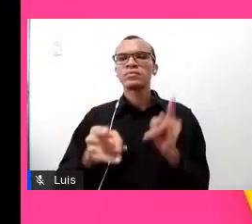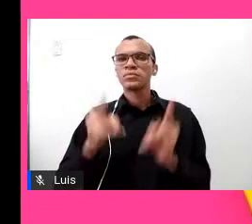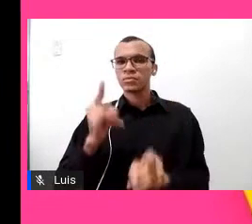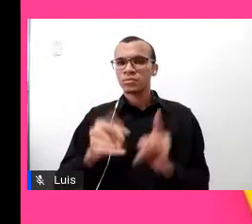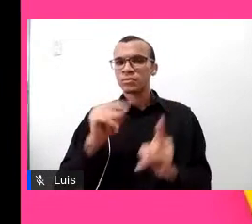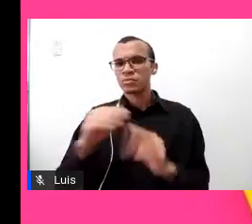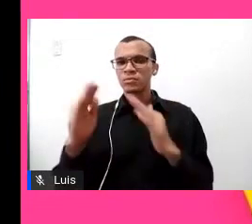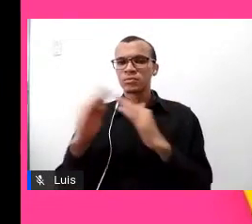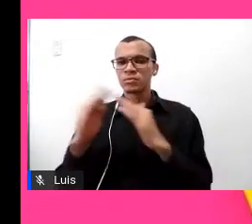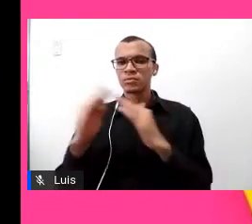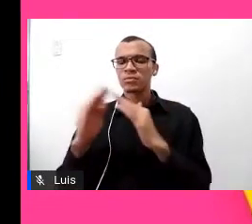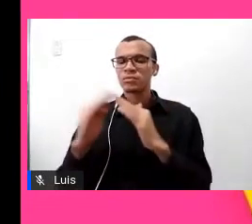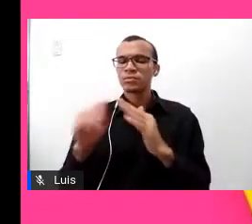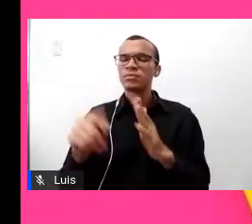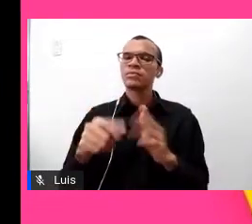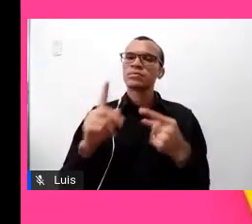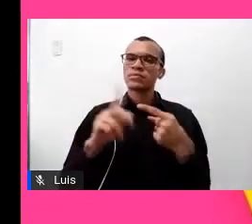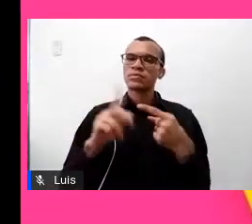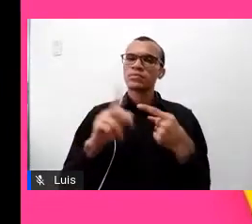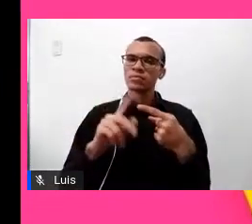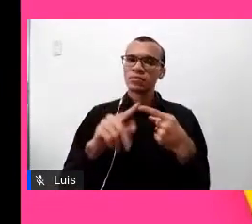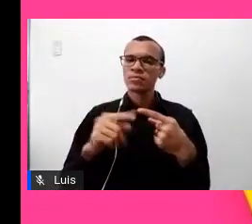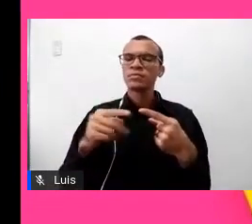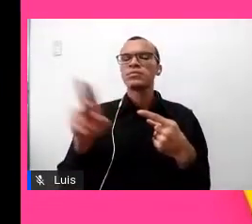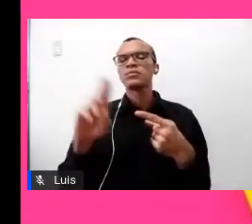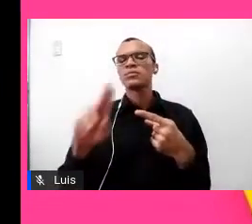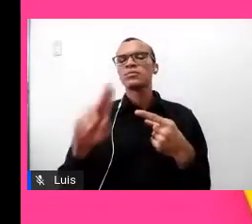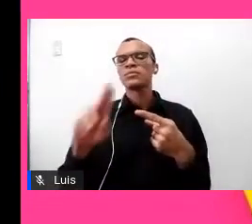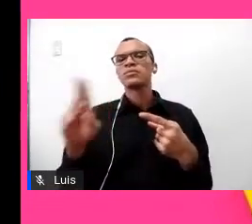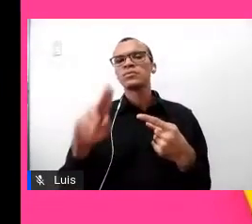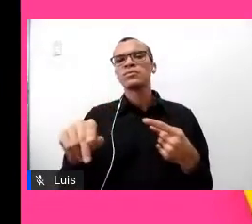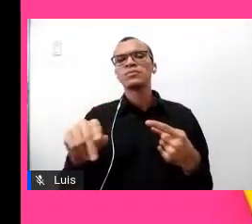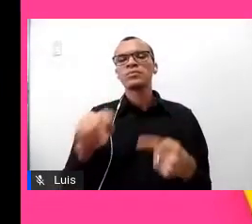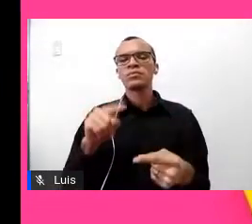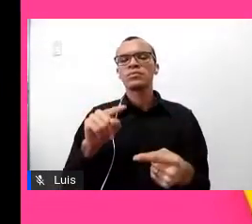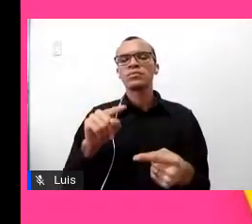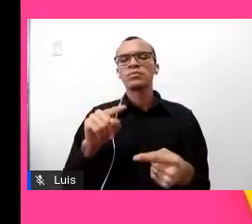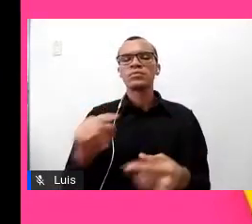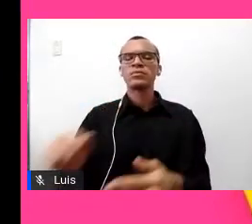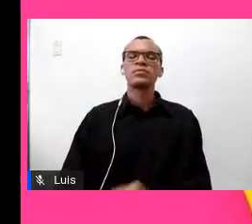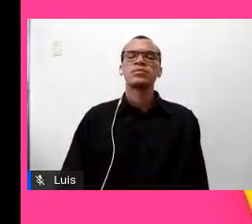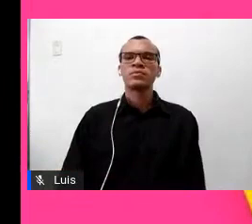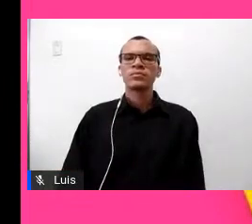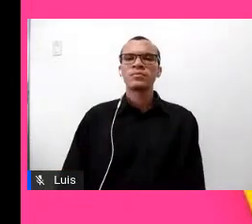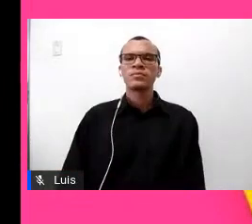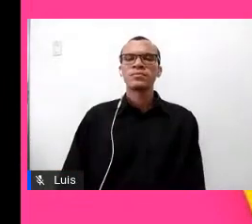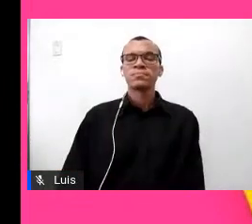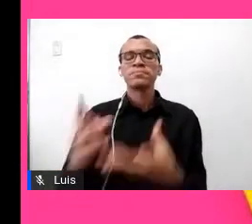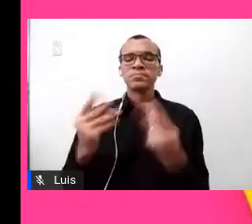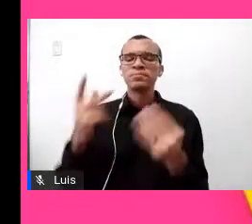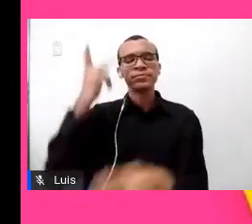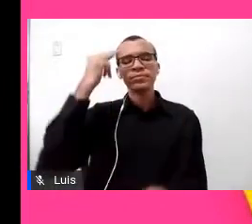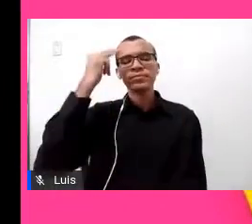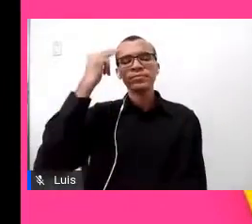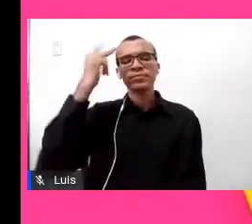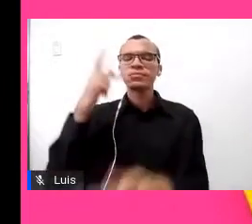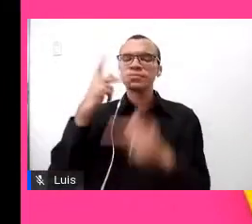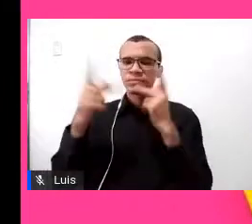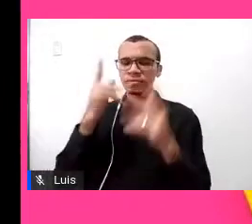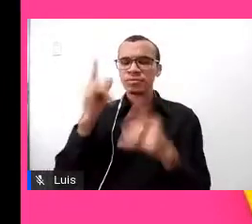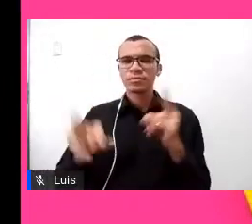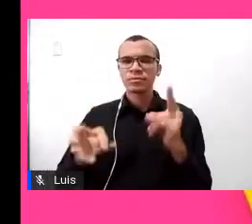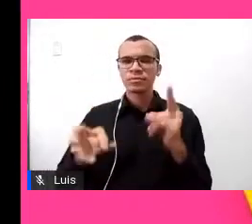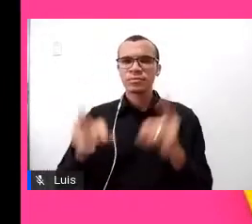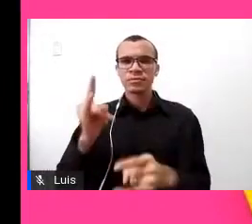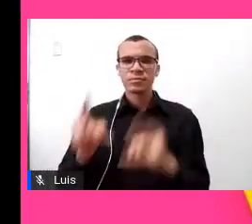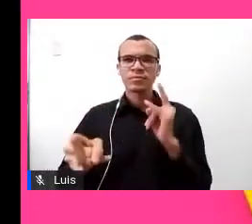Bom, primeiro, nós usamos um equipamento que é muito comum quando se fala de robótica,